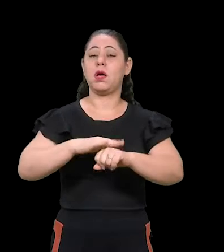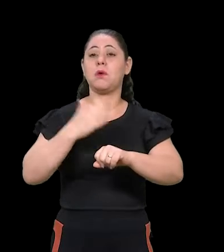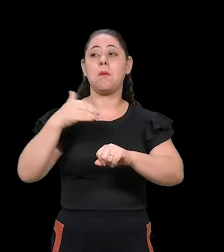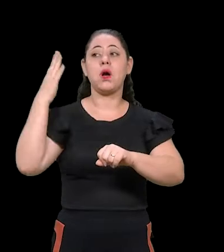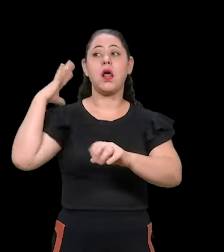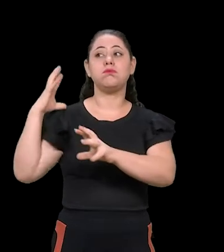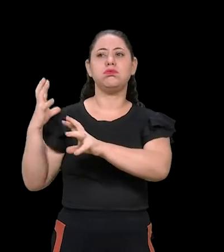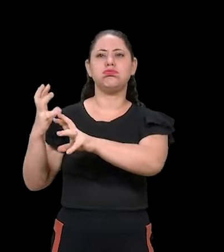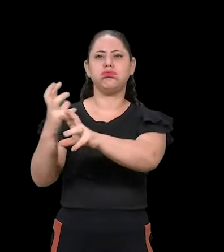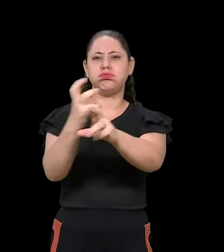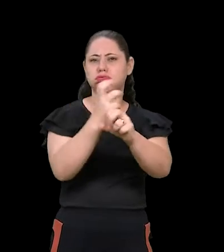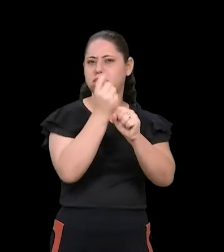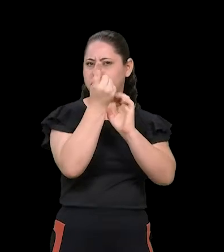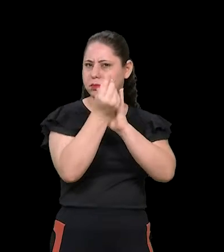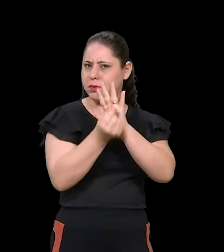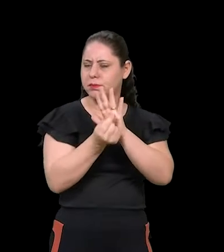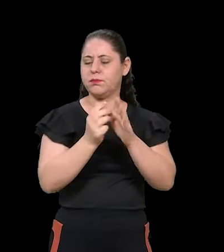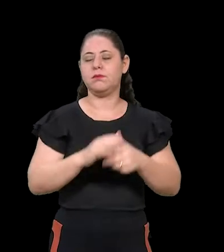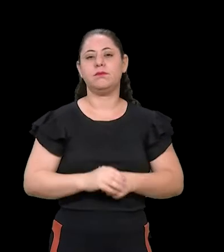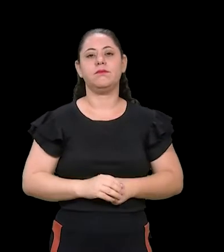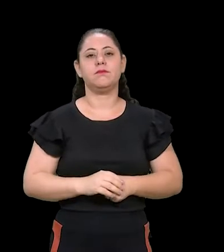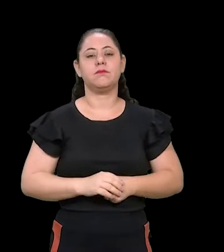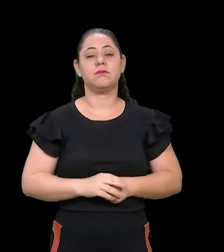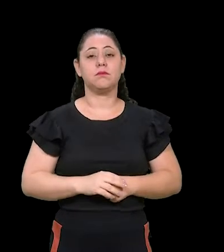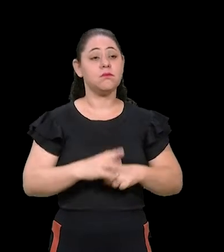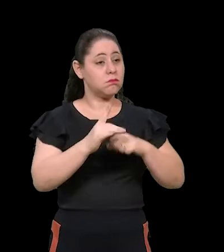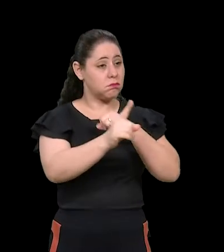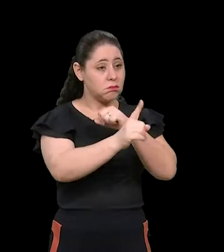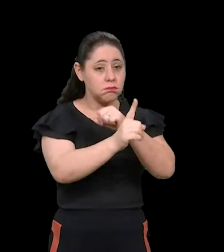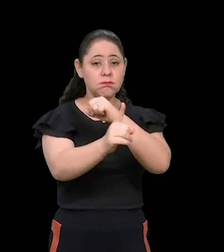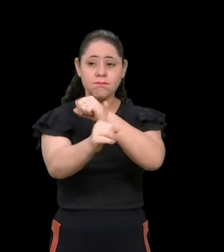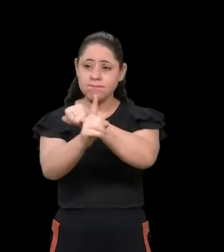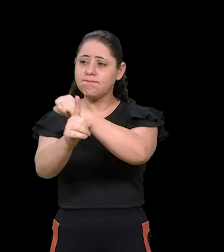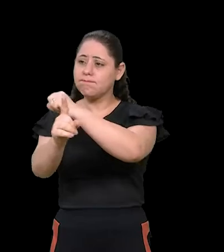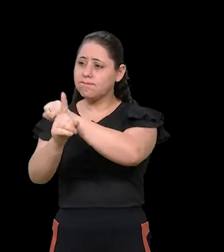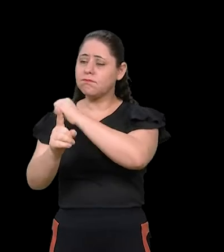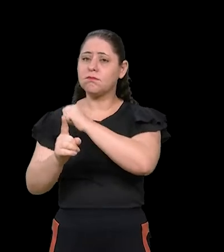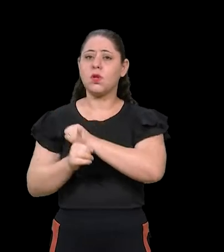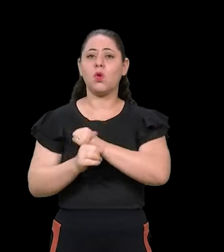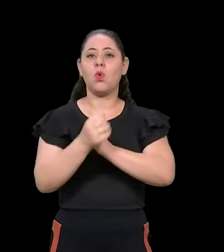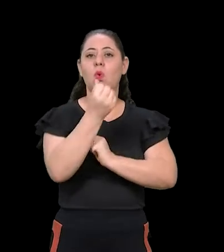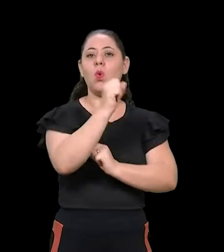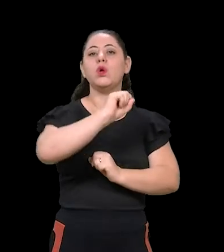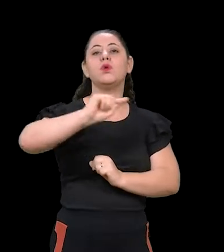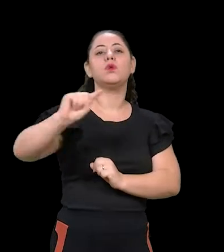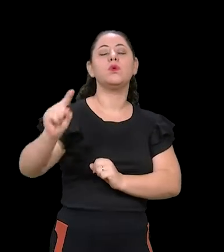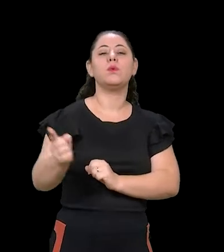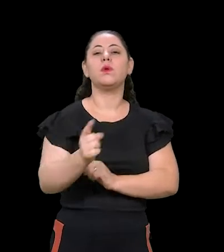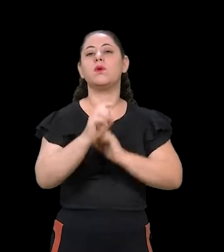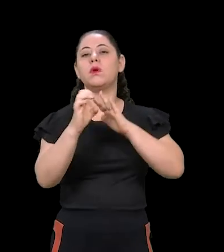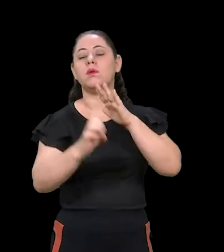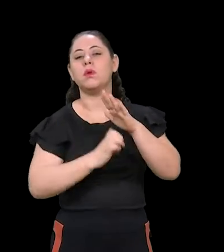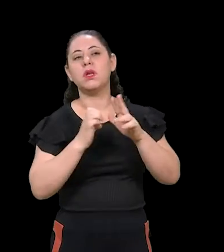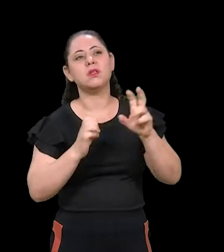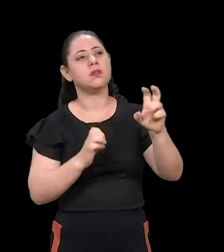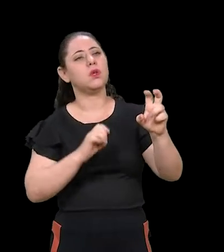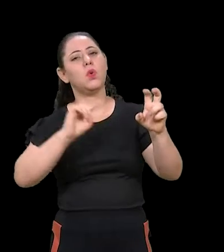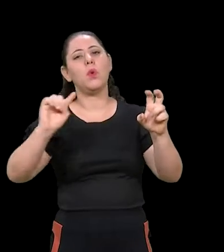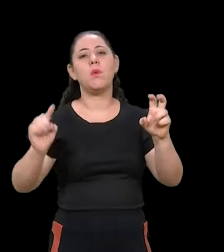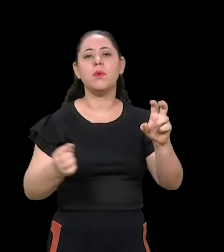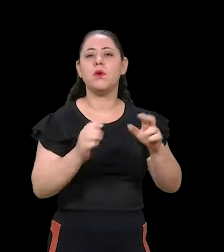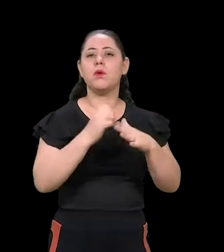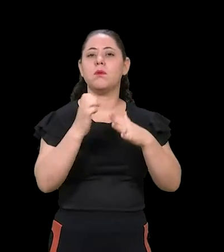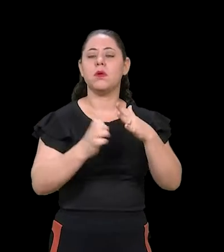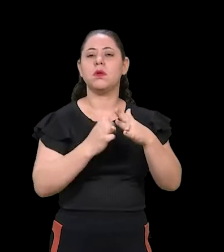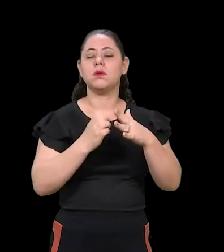tinha naquela época, né? E a gente atendia 8 mil empresas por